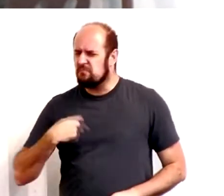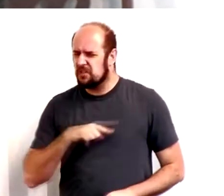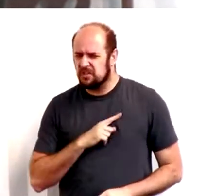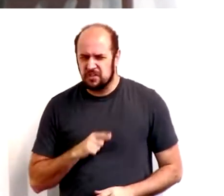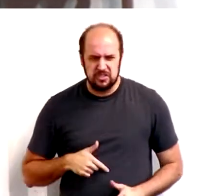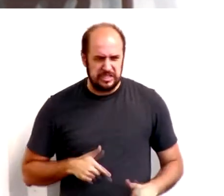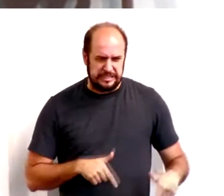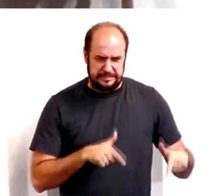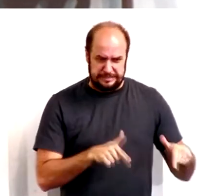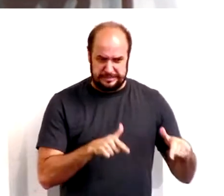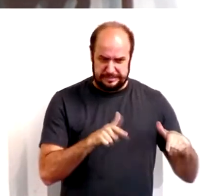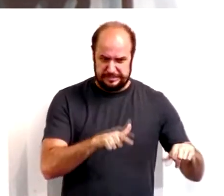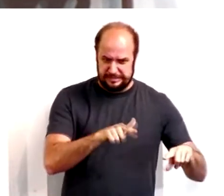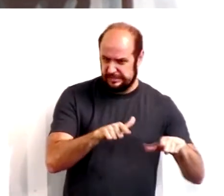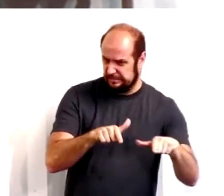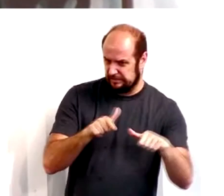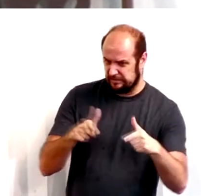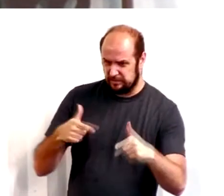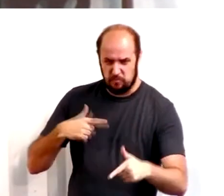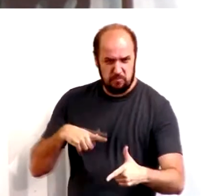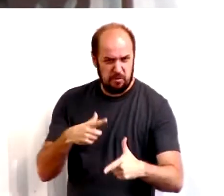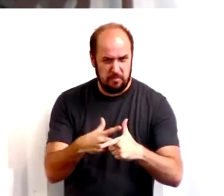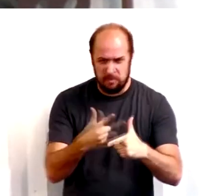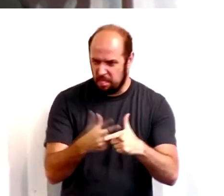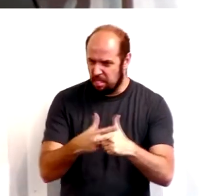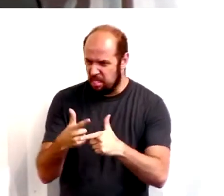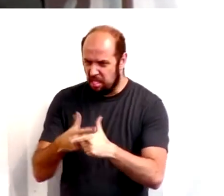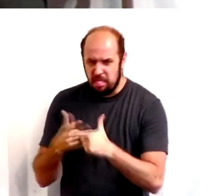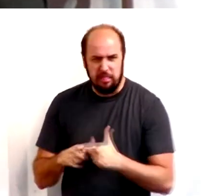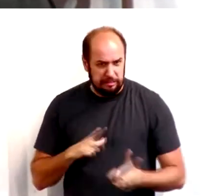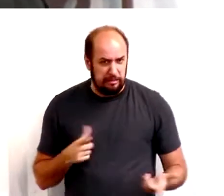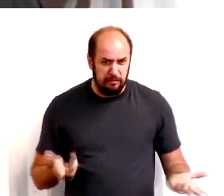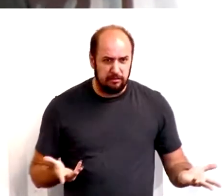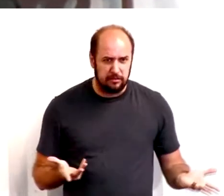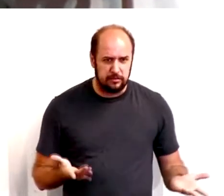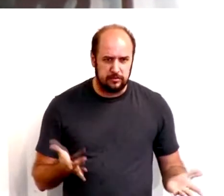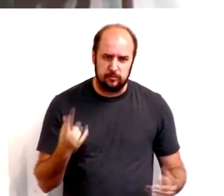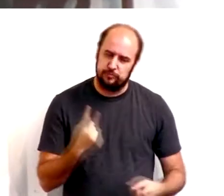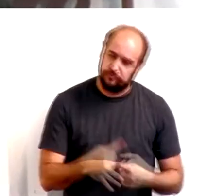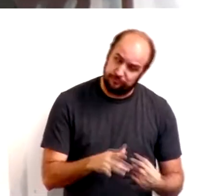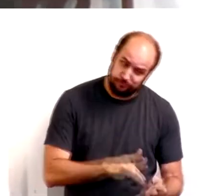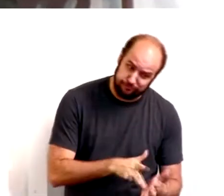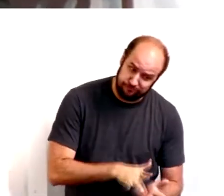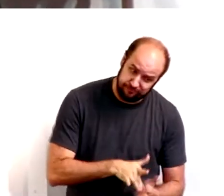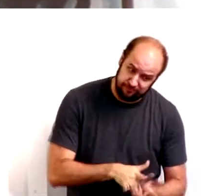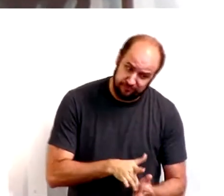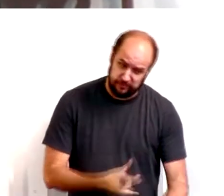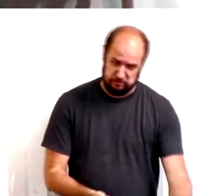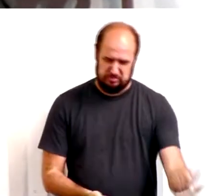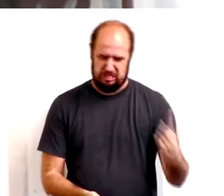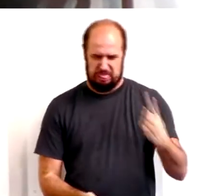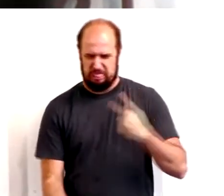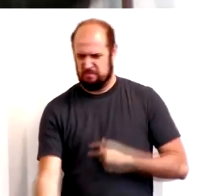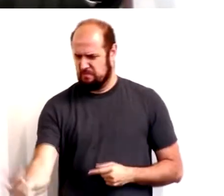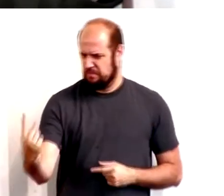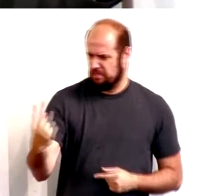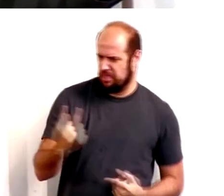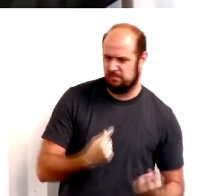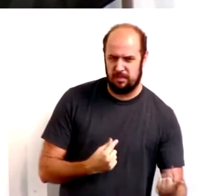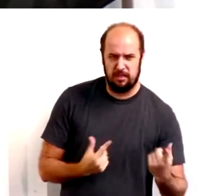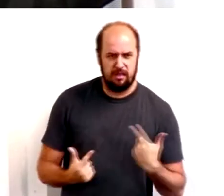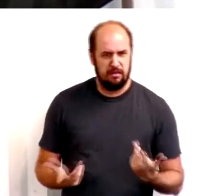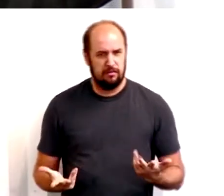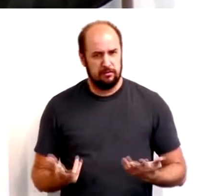muitas ciladas, pois os inimigos vêm com as suas artilharias contra a igreja de Cristo, e nós temos